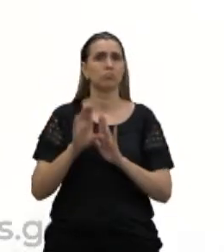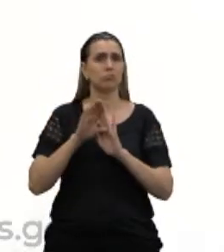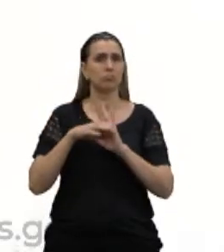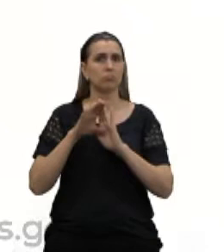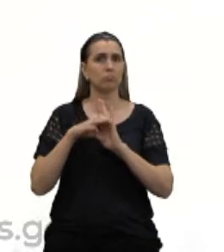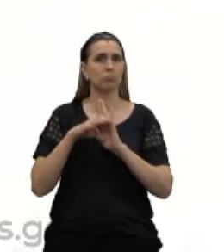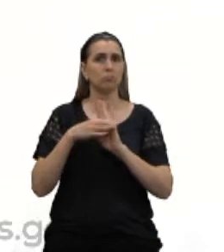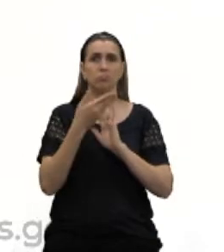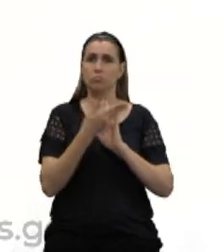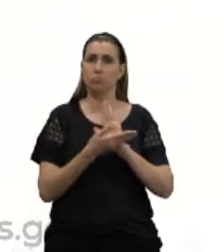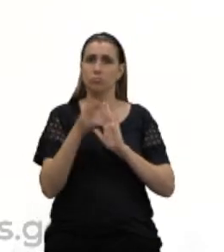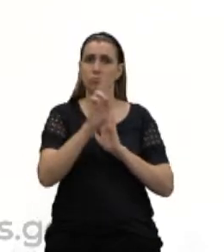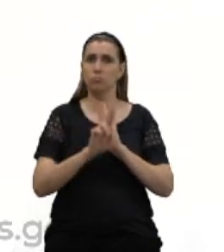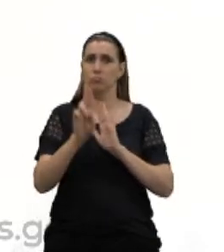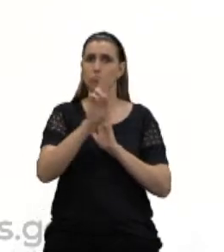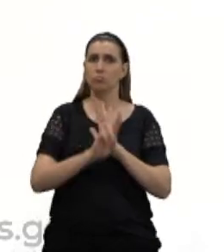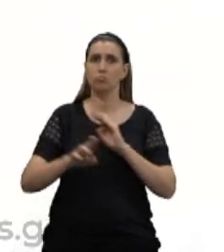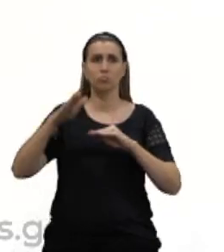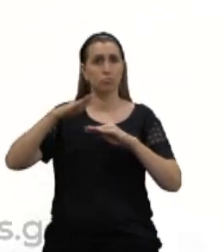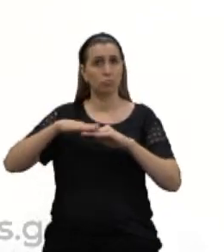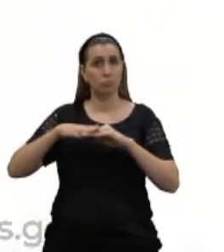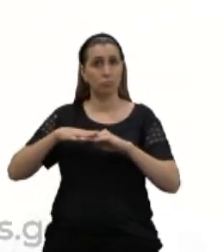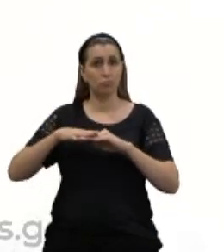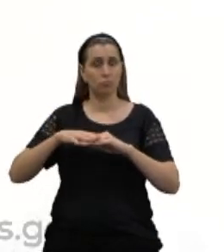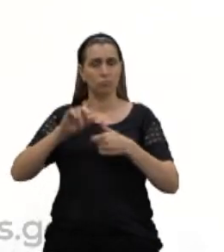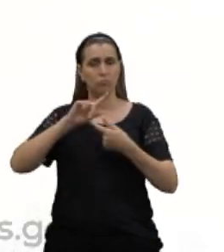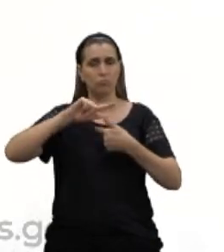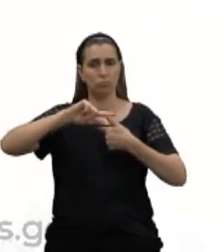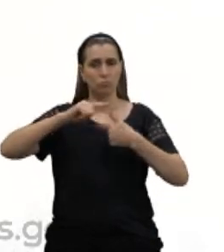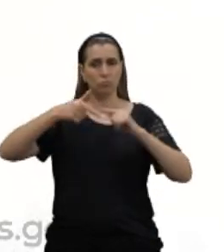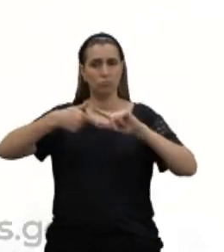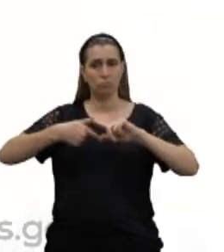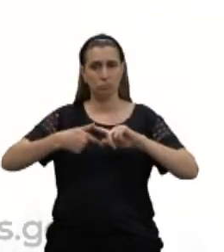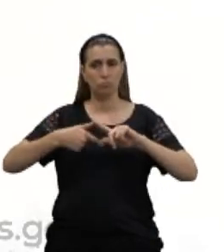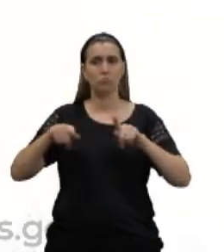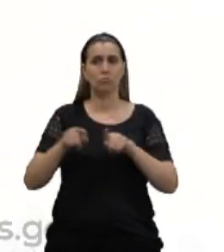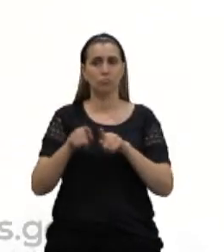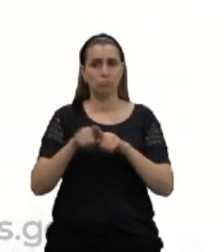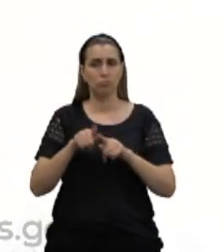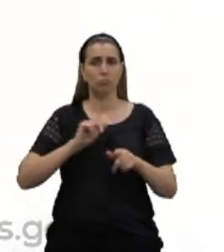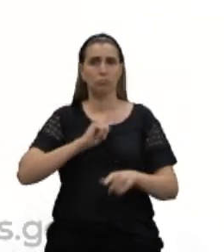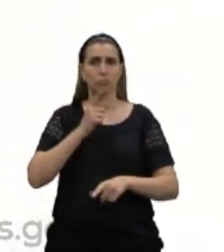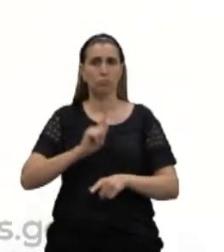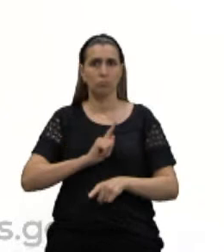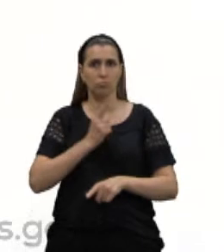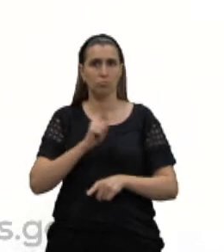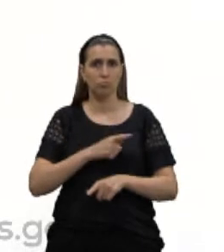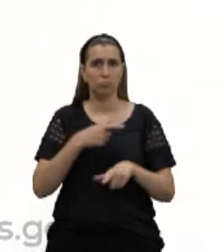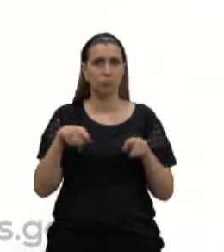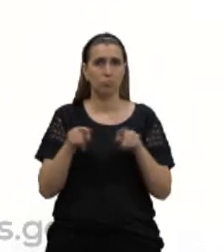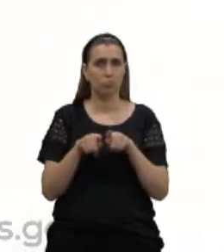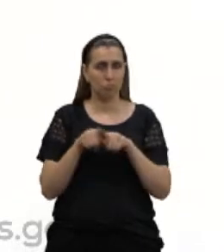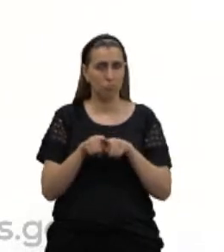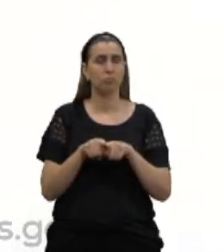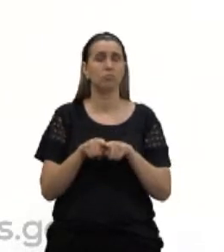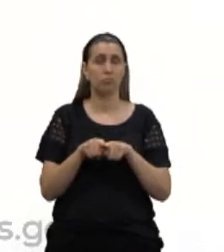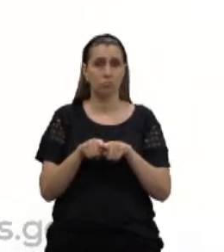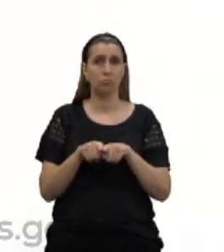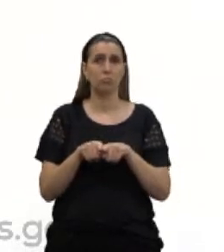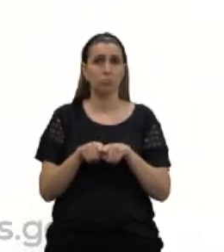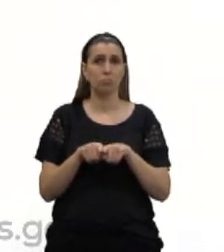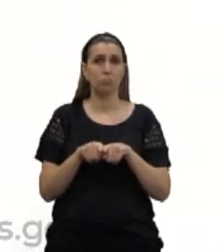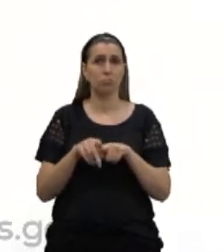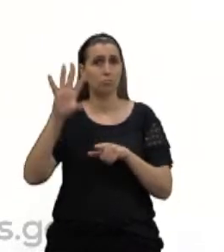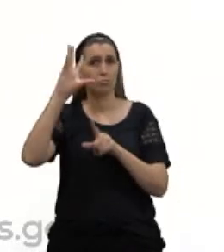conceito ele é utilizado na matemática, na geometria, na gramática, como tu estavas aí colocando,